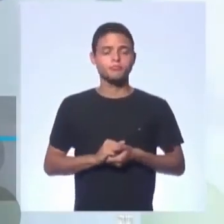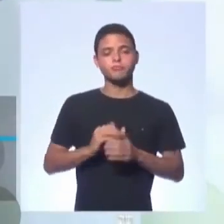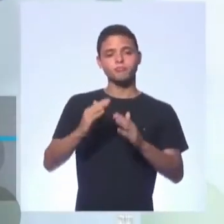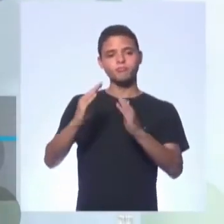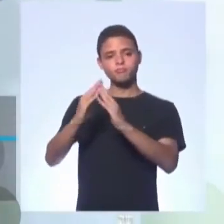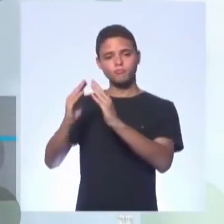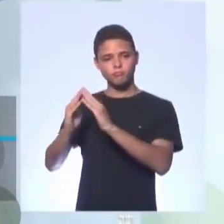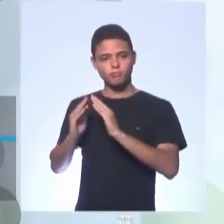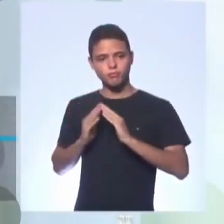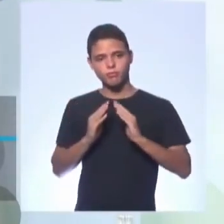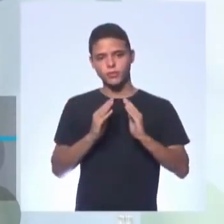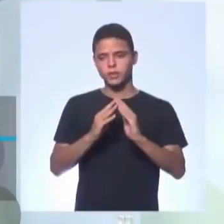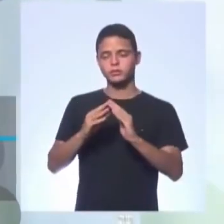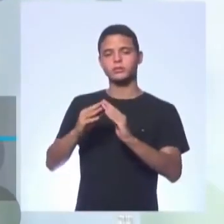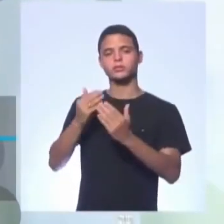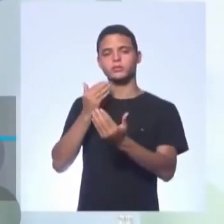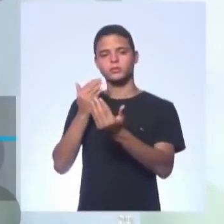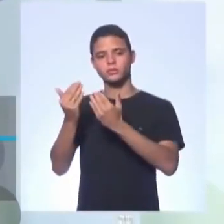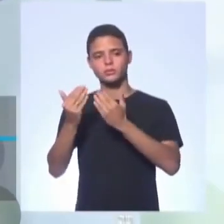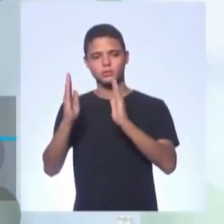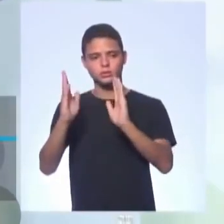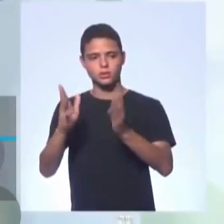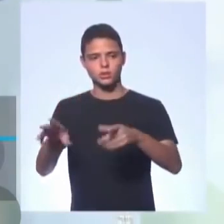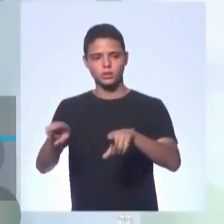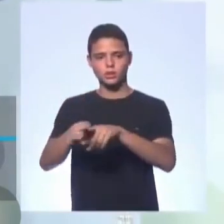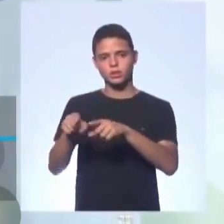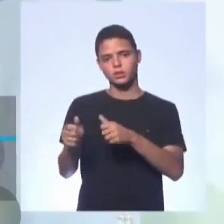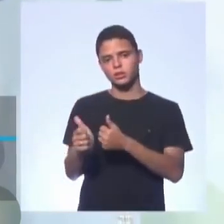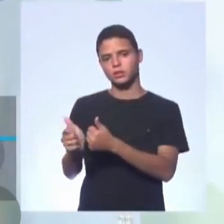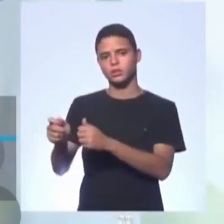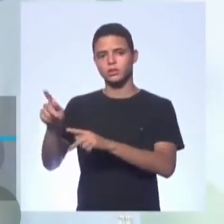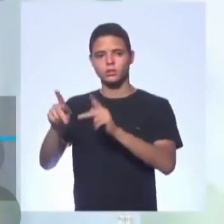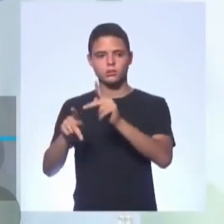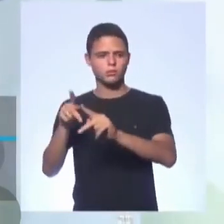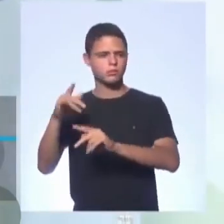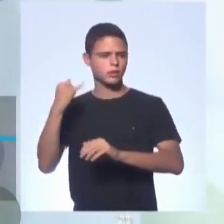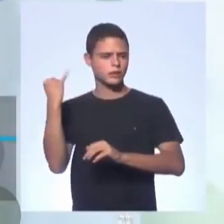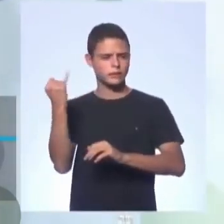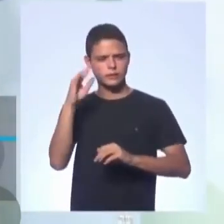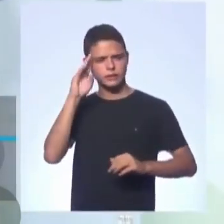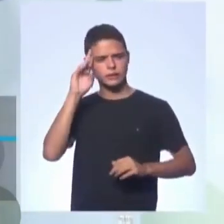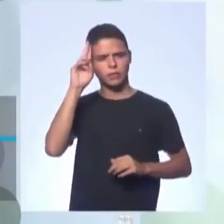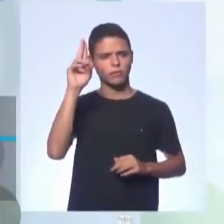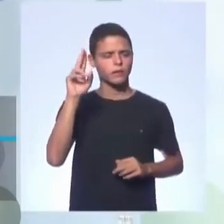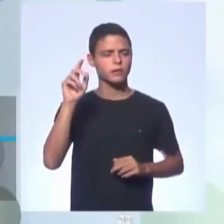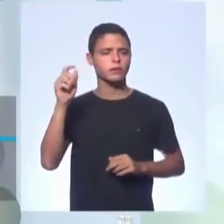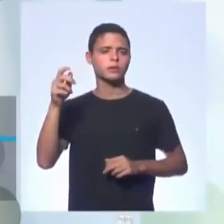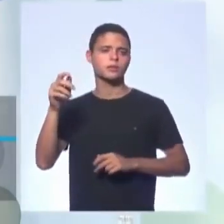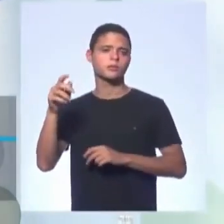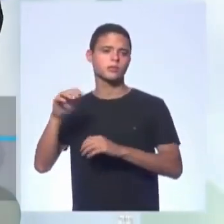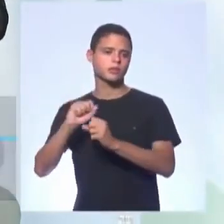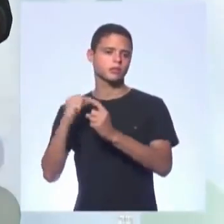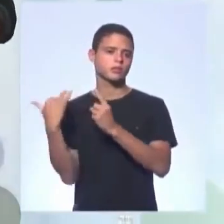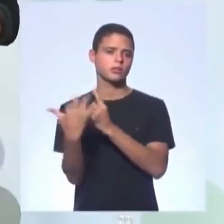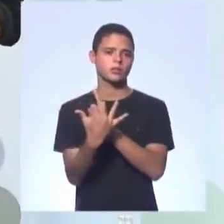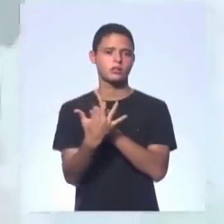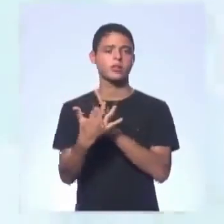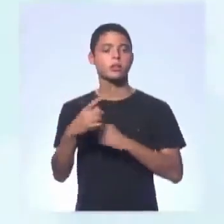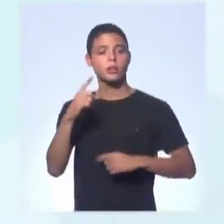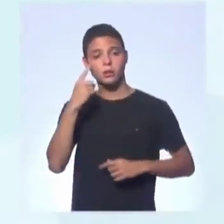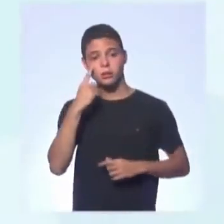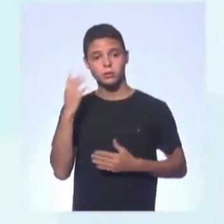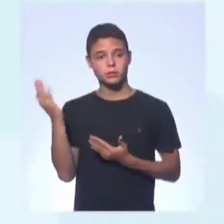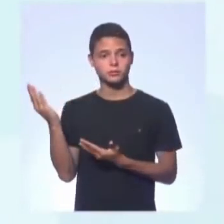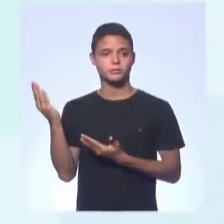moradias, a questão do transporte público, que é essencial aí para a sociedade. Vamos lá para uma atividade? Então, vamos lá, acompanhe